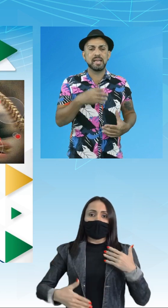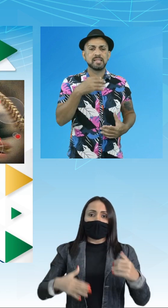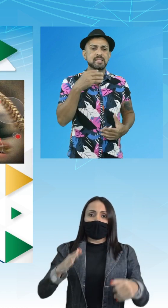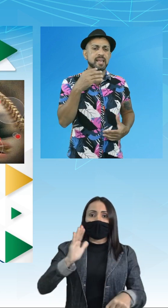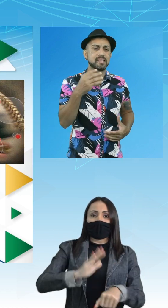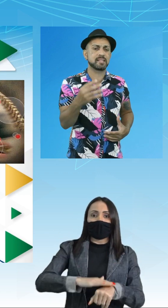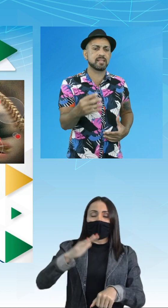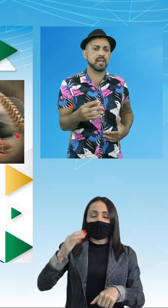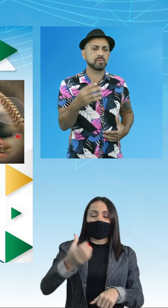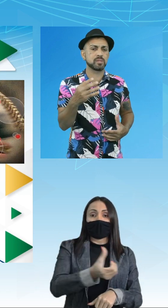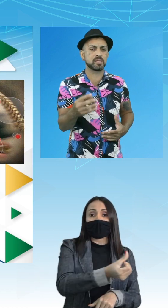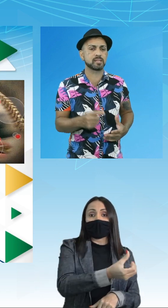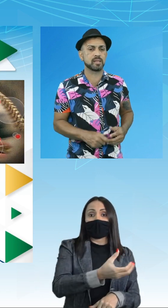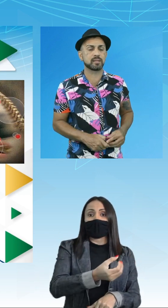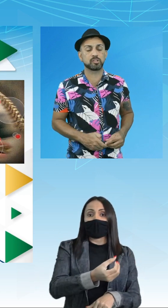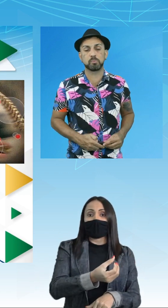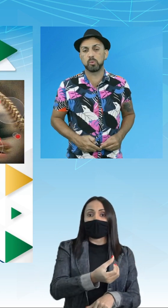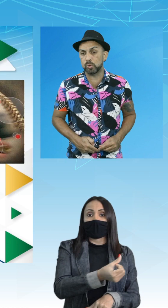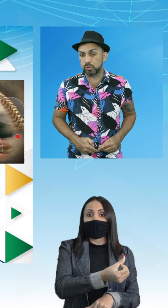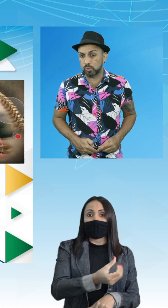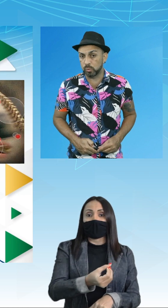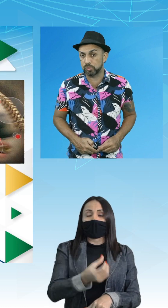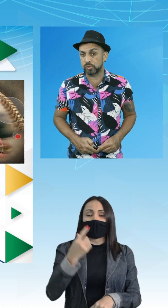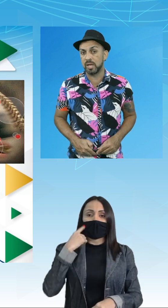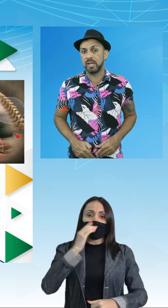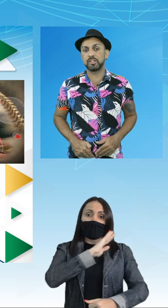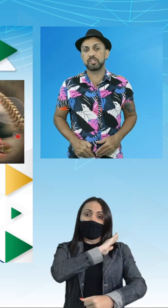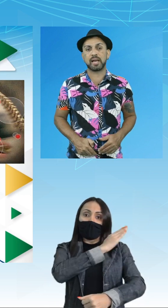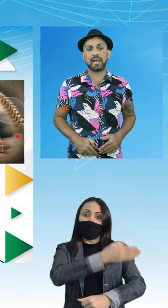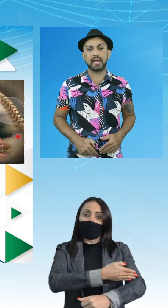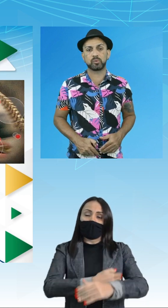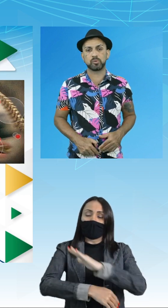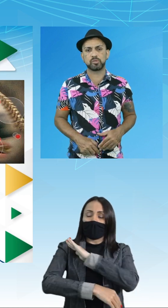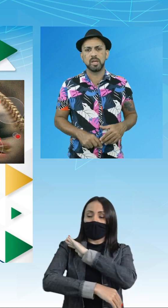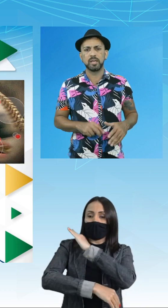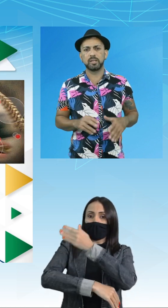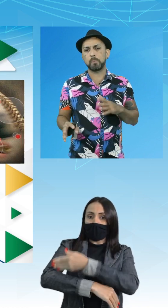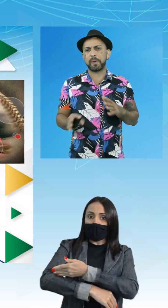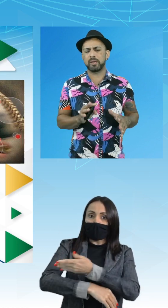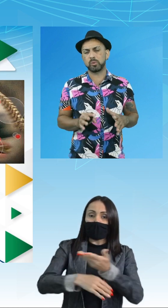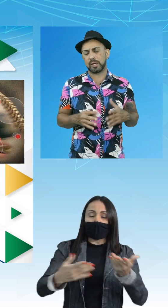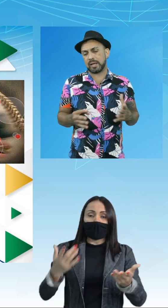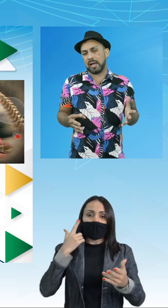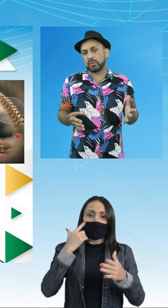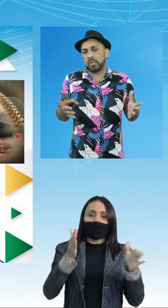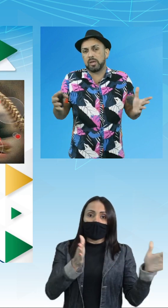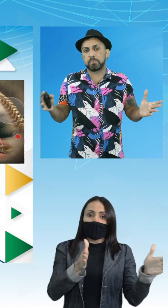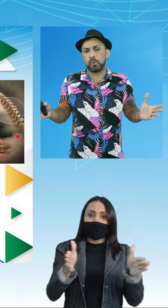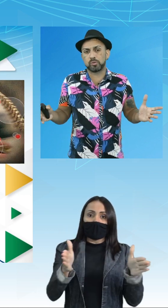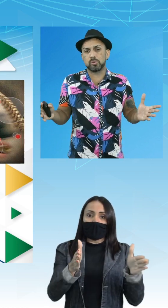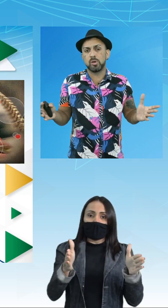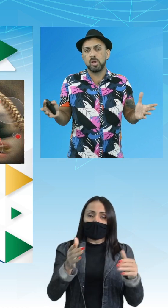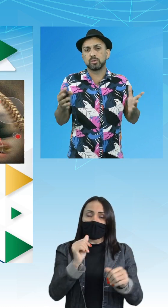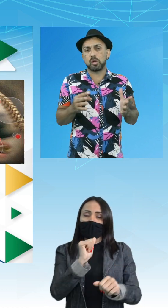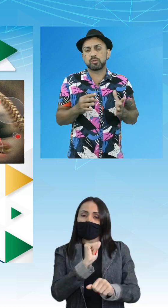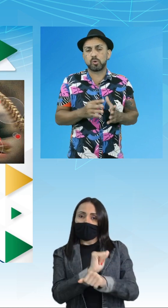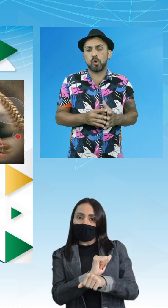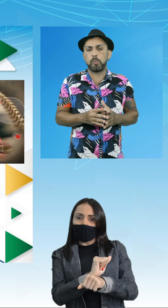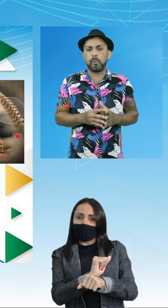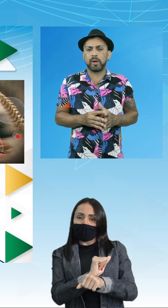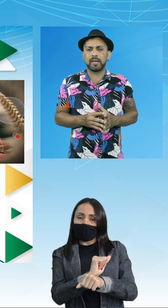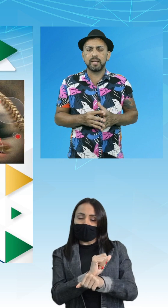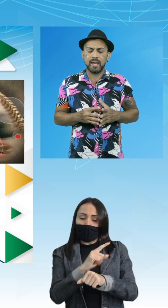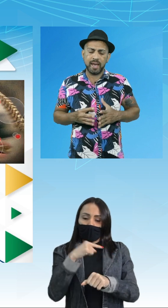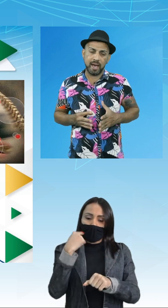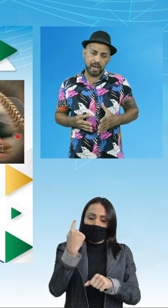de 660 músculos esqueléticos. E num período, é claro, de repouso, nosso